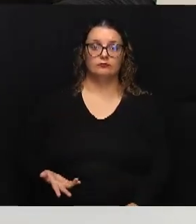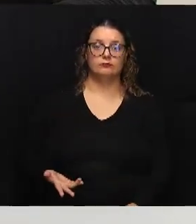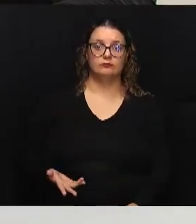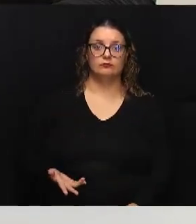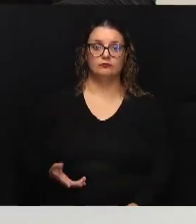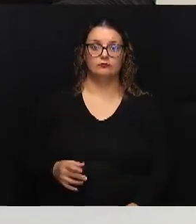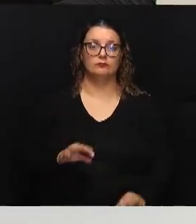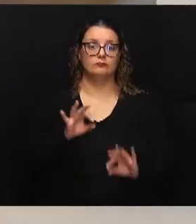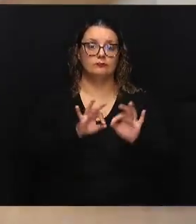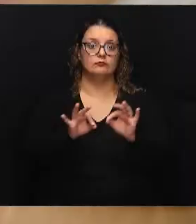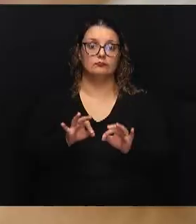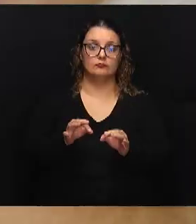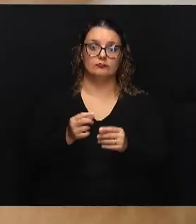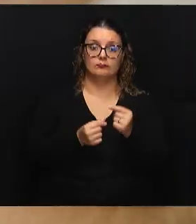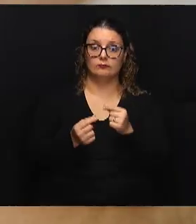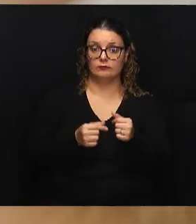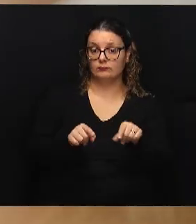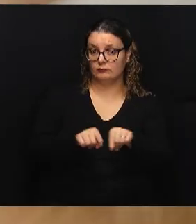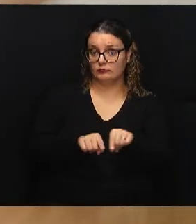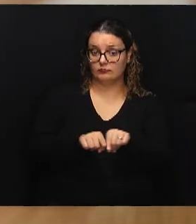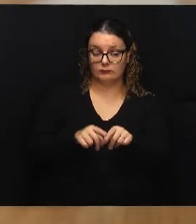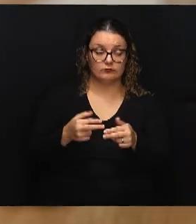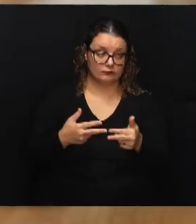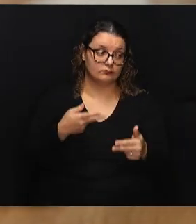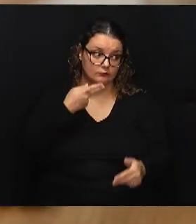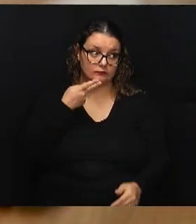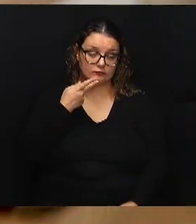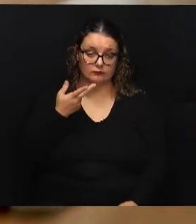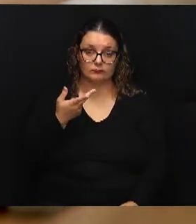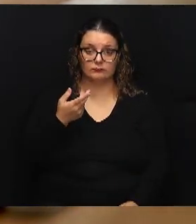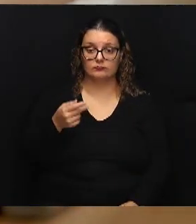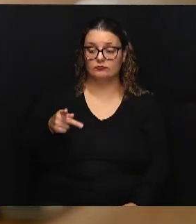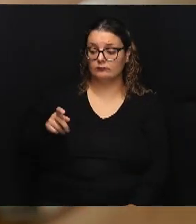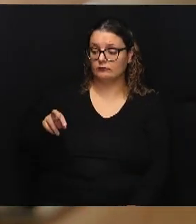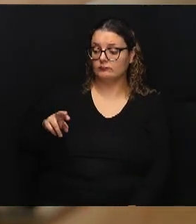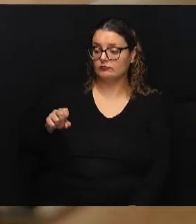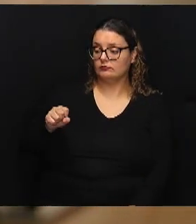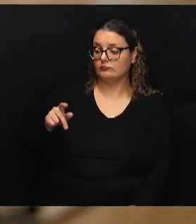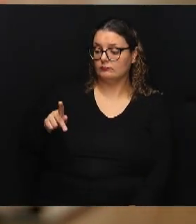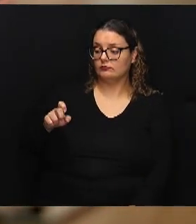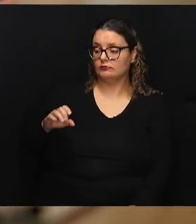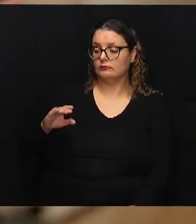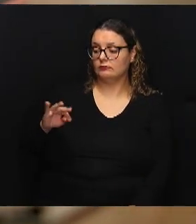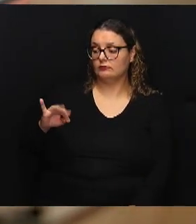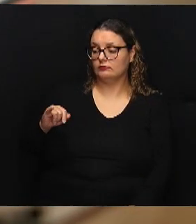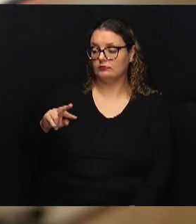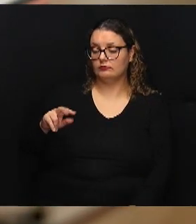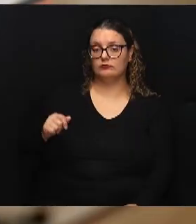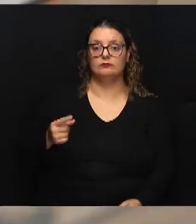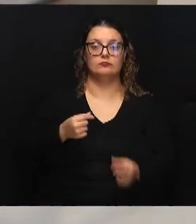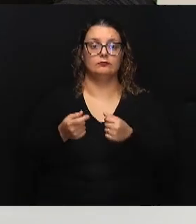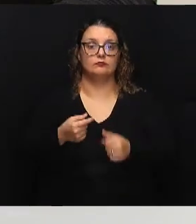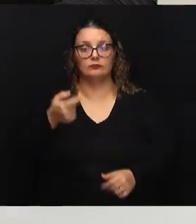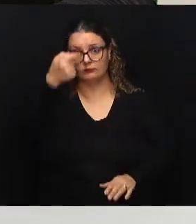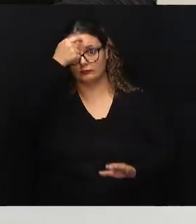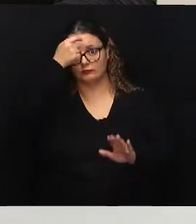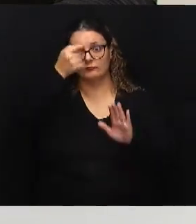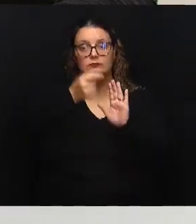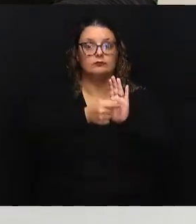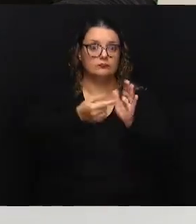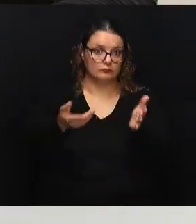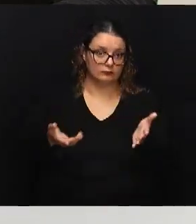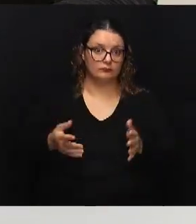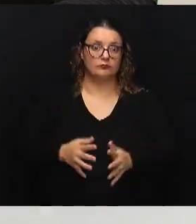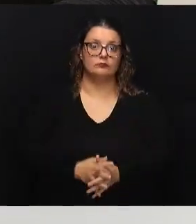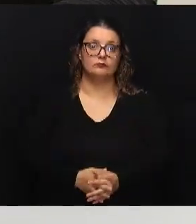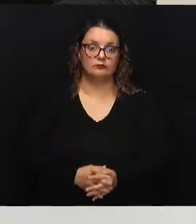do planejamento financeiro, e das perspectivas de economia, usem inteligência artificial, tá? Então,